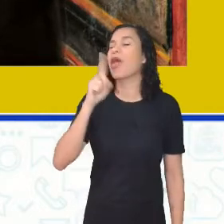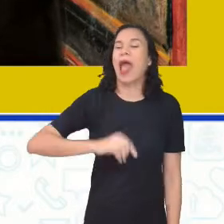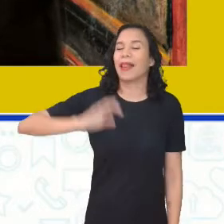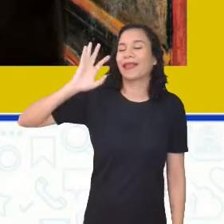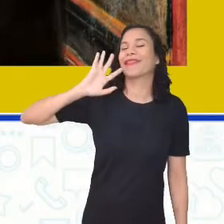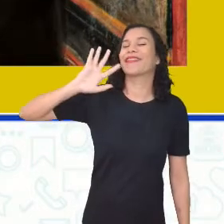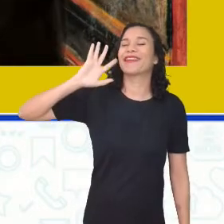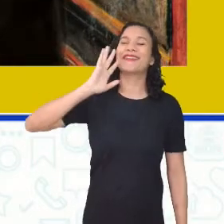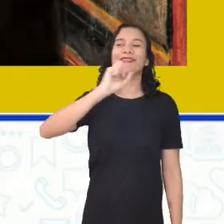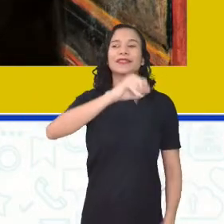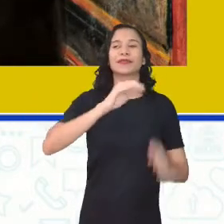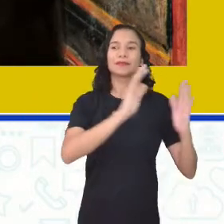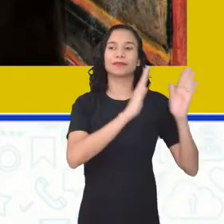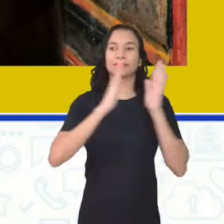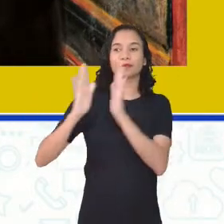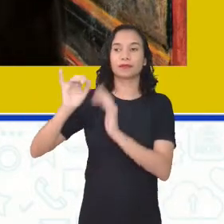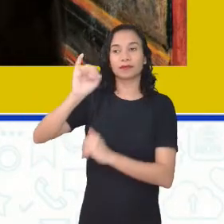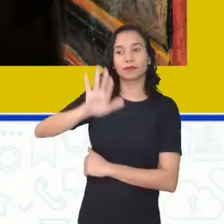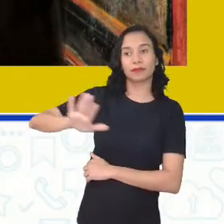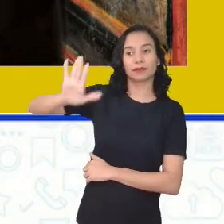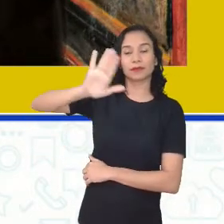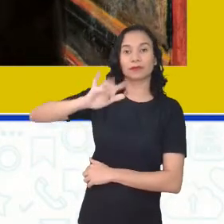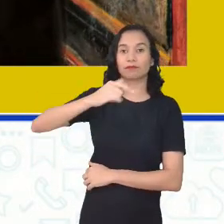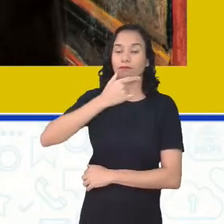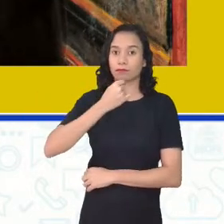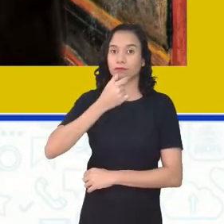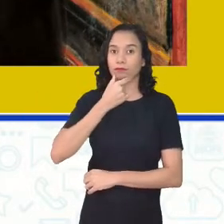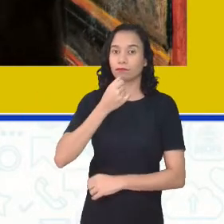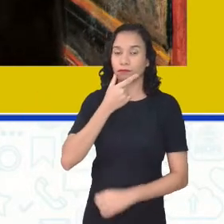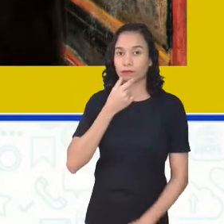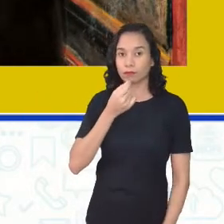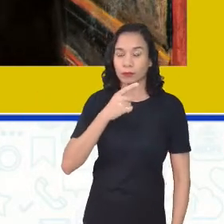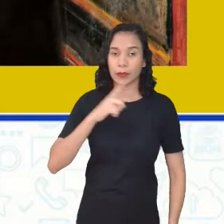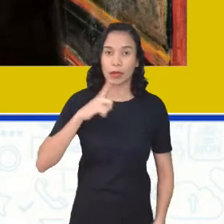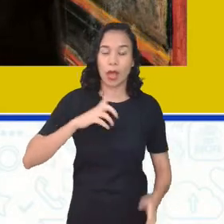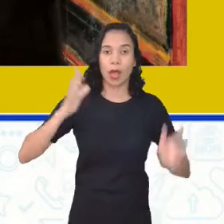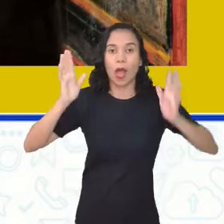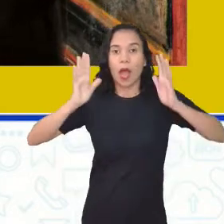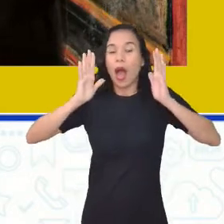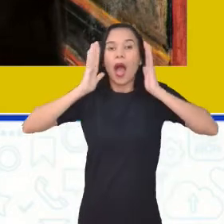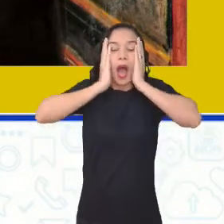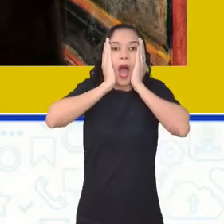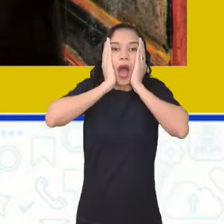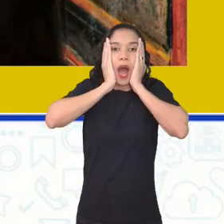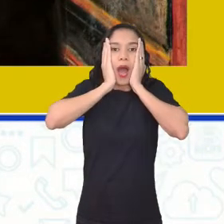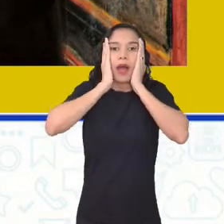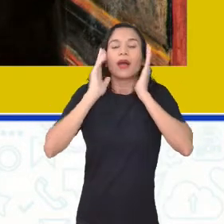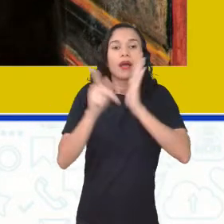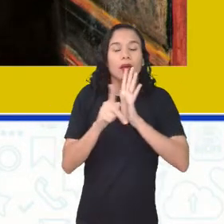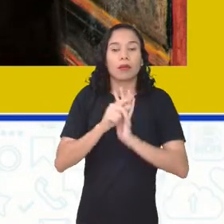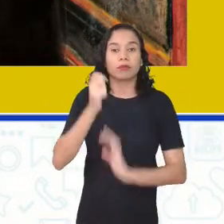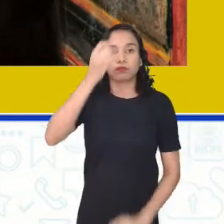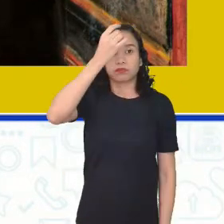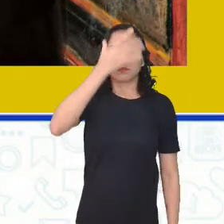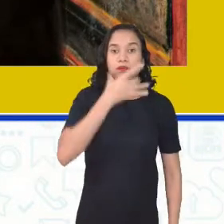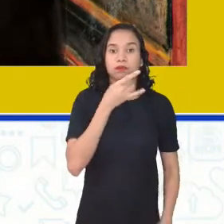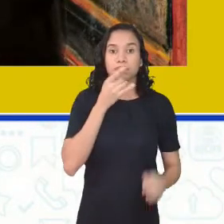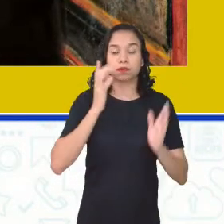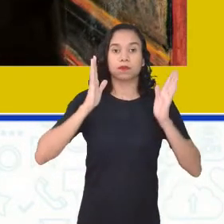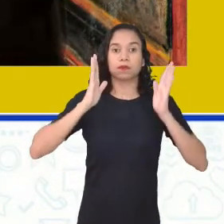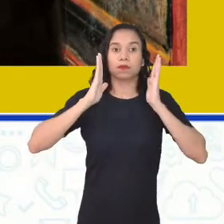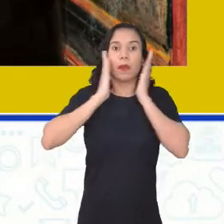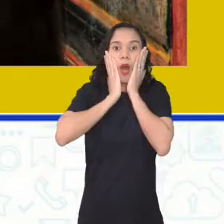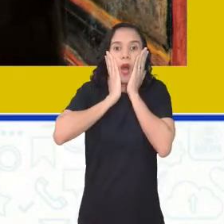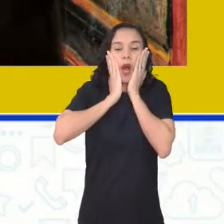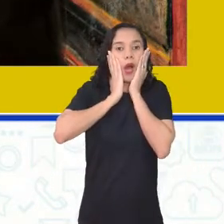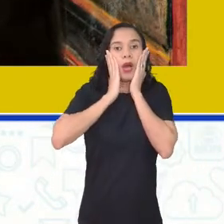massa. E a segunda imagem, eu tenho um gif de um homem com as duas mãos assim, ó, segurando a bochecha